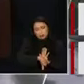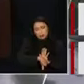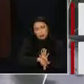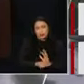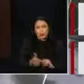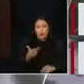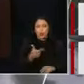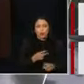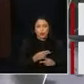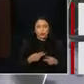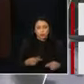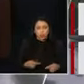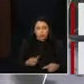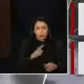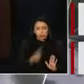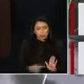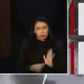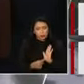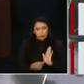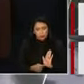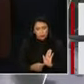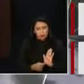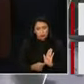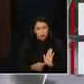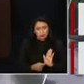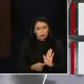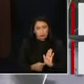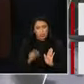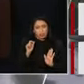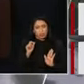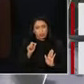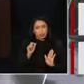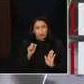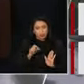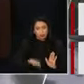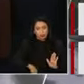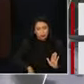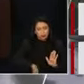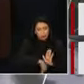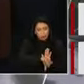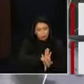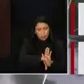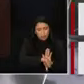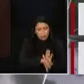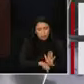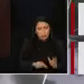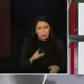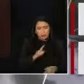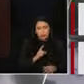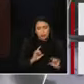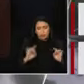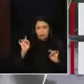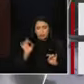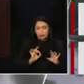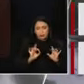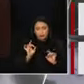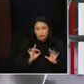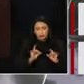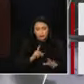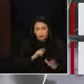Outro aspecto a ser destacado é que a pena do crime especial é mais severa do que a do